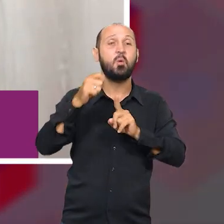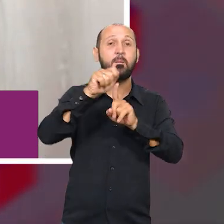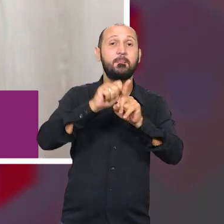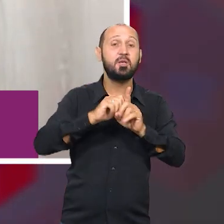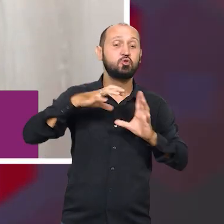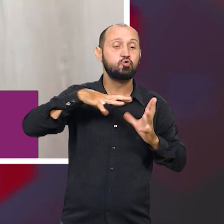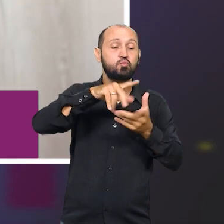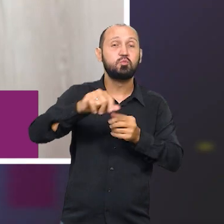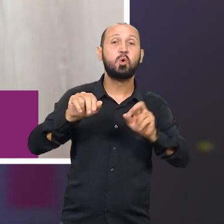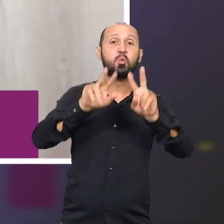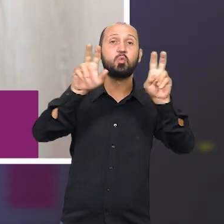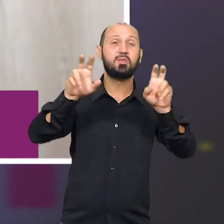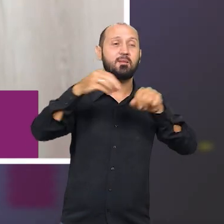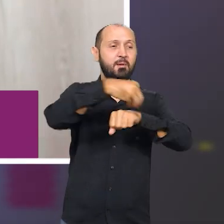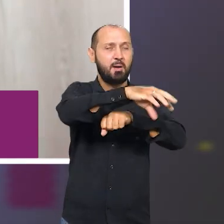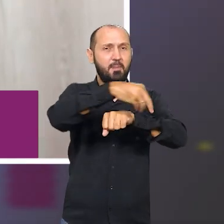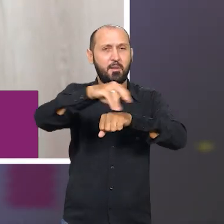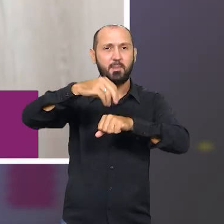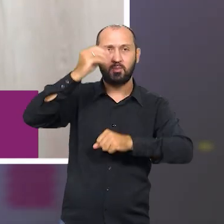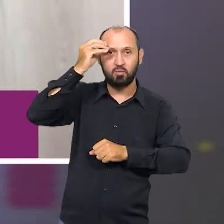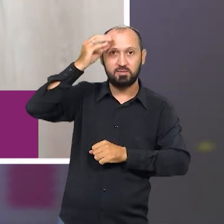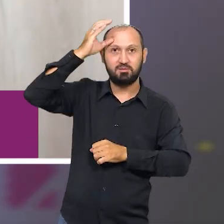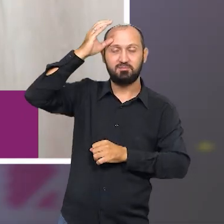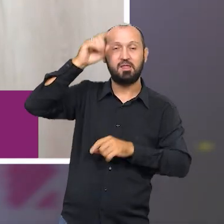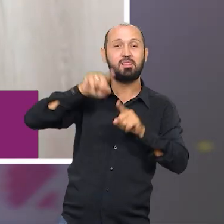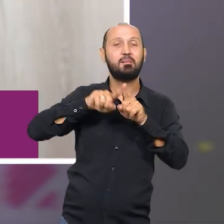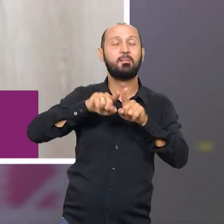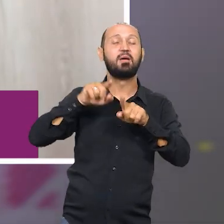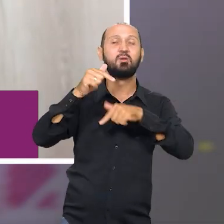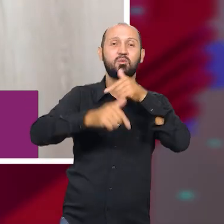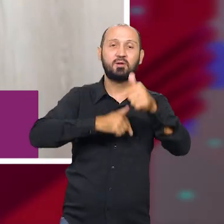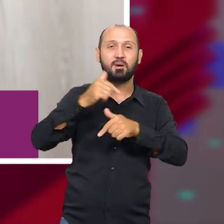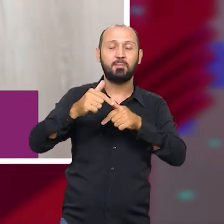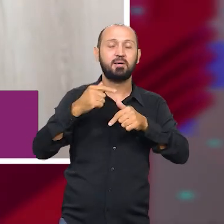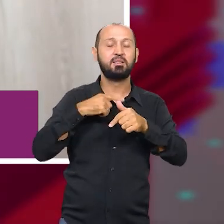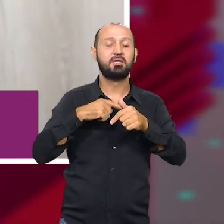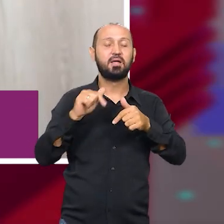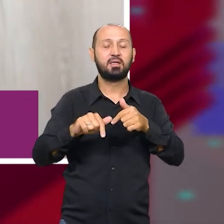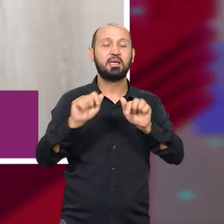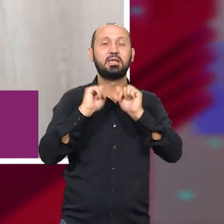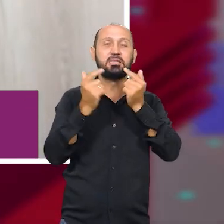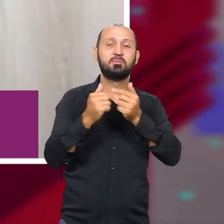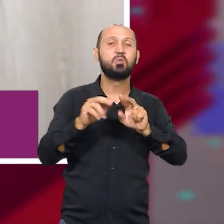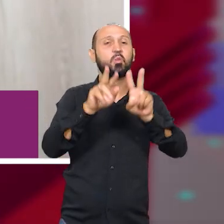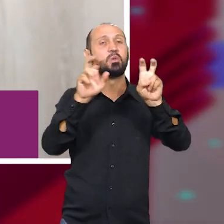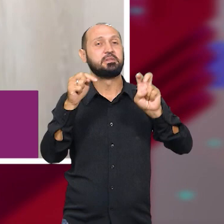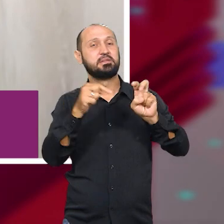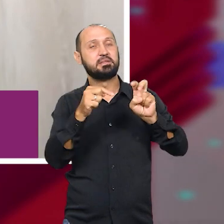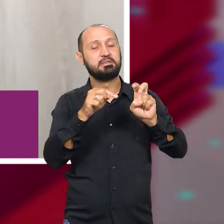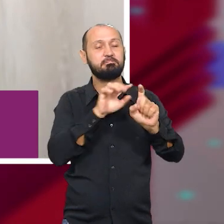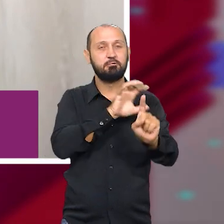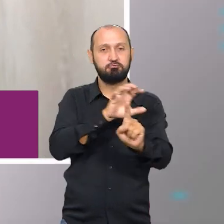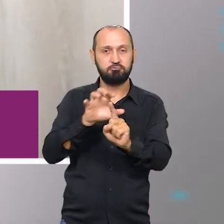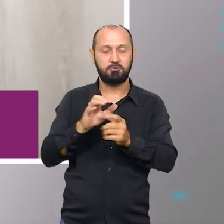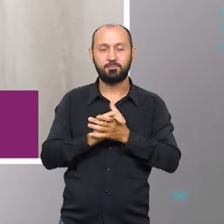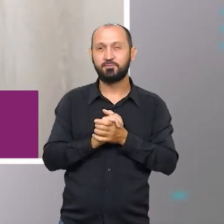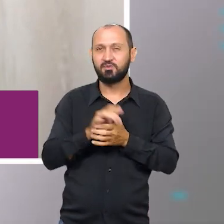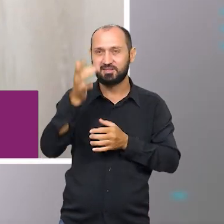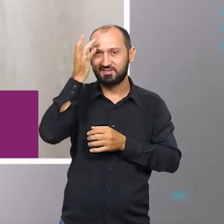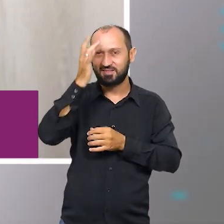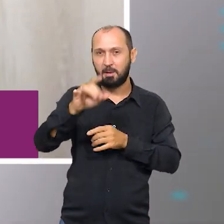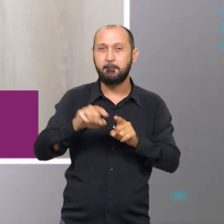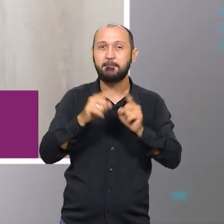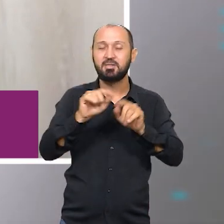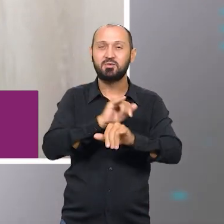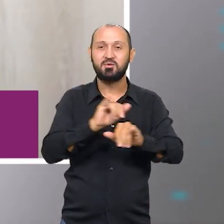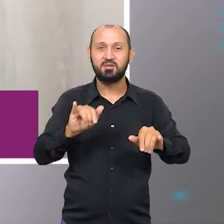mundial de conscientização a respeito do tema, e nós vamos falar também sobre o trabalho da Casa de Leis em relação a esse assunto.